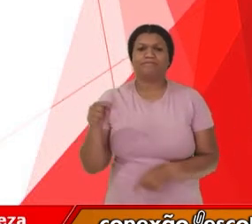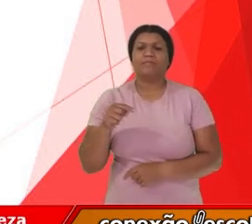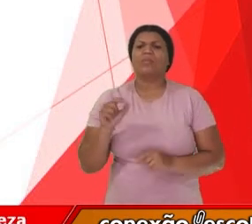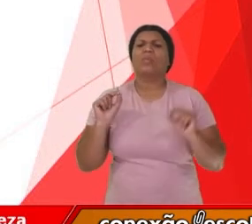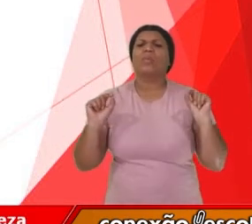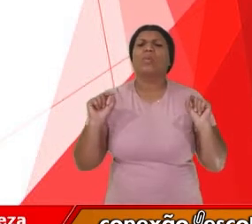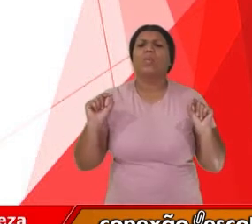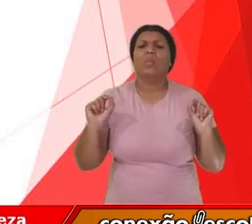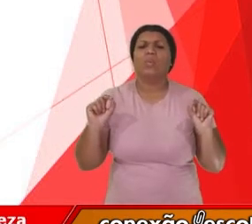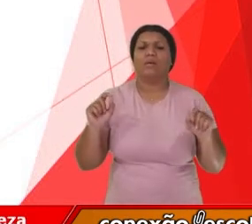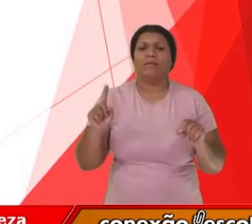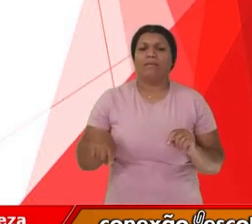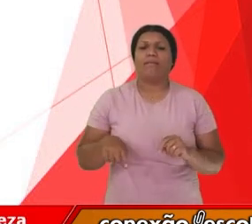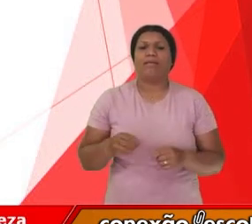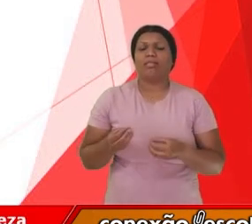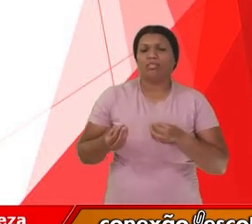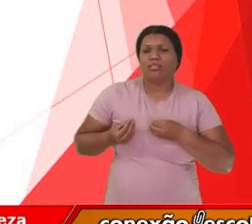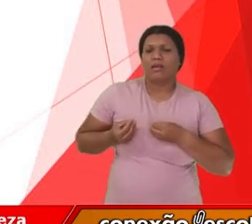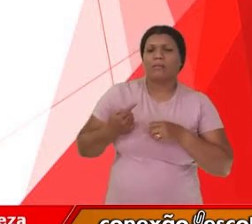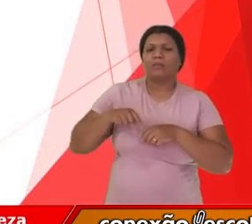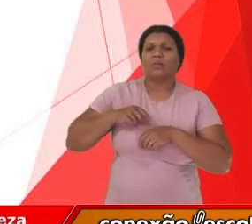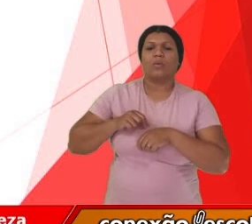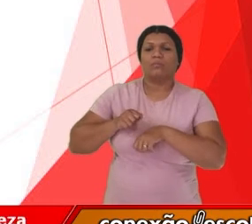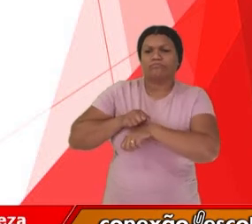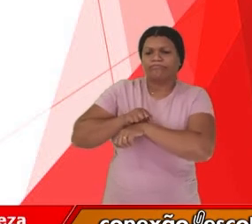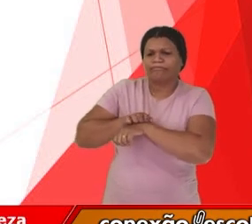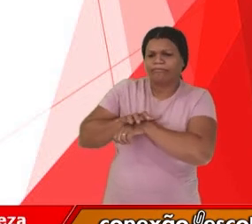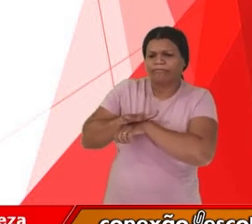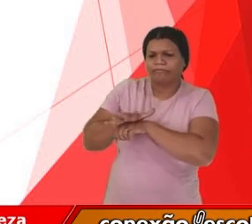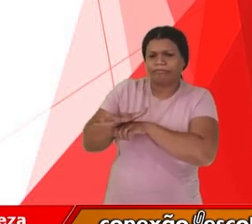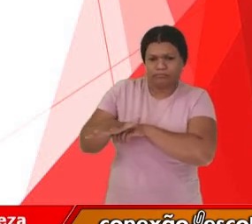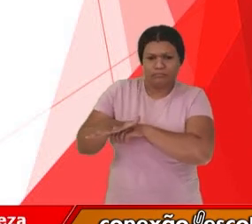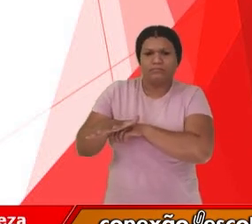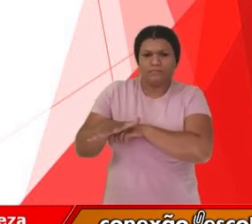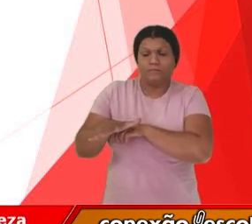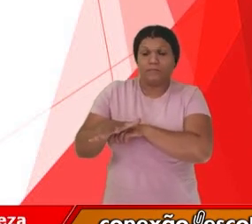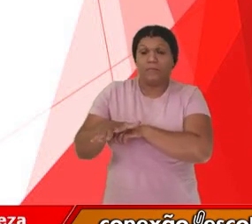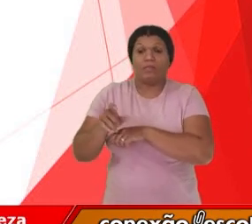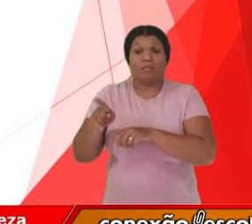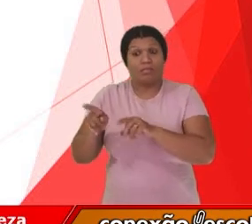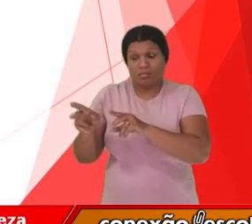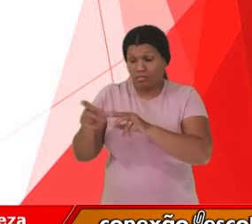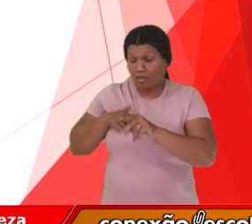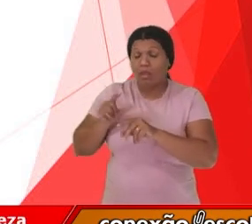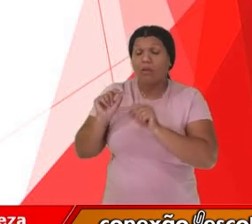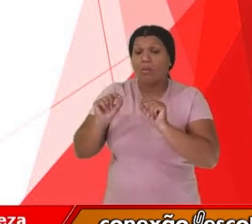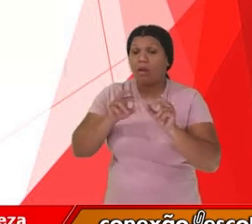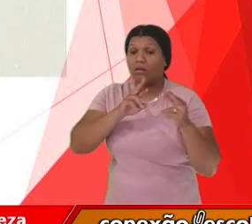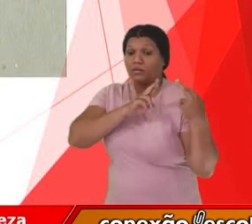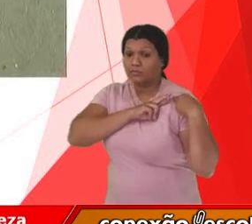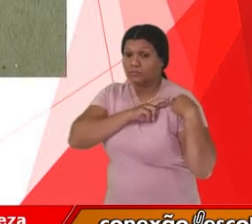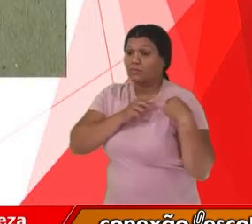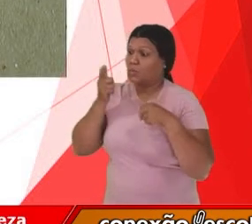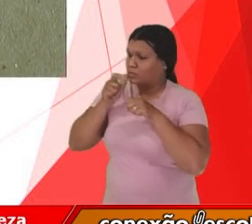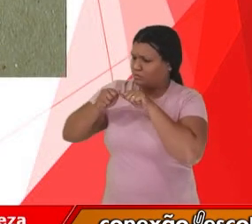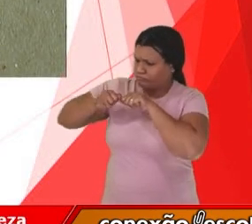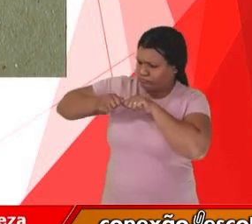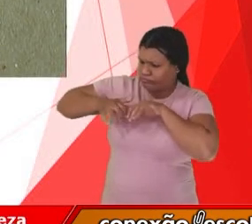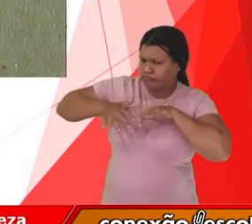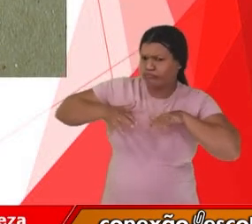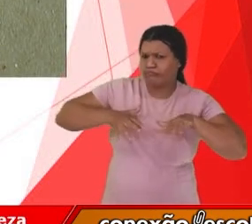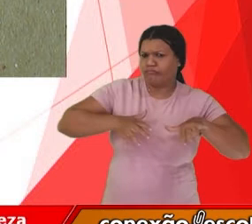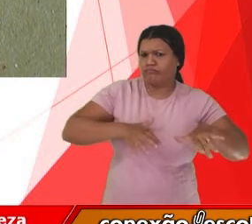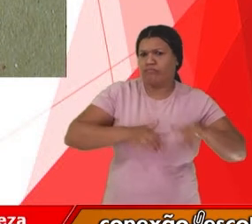chamamos de fibras nervosas e vão ser responsáveis pela transmissão de informações e de respostas.